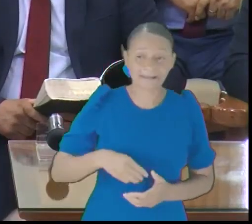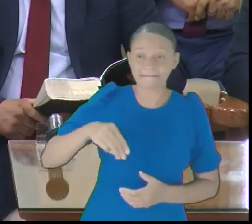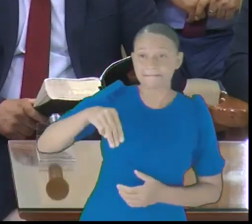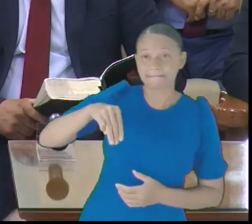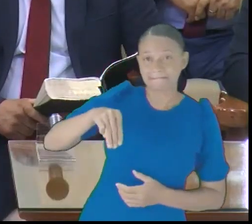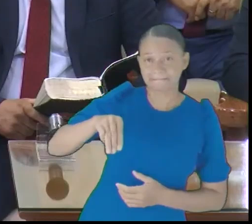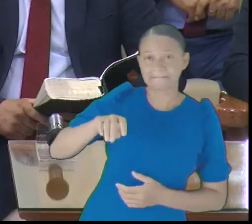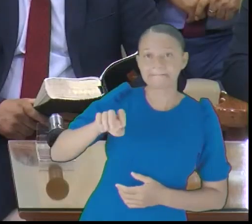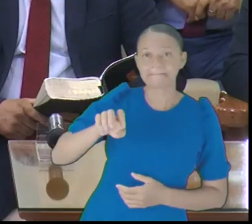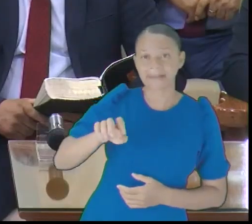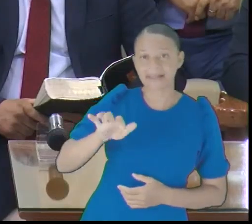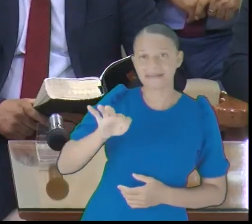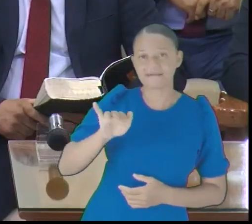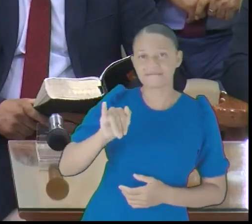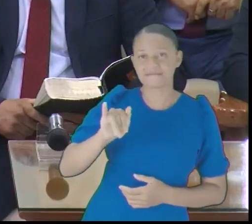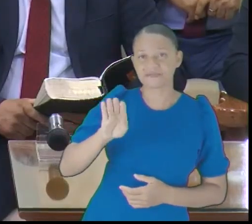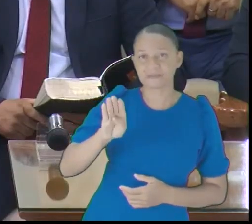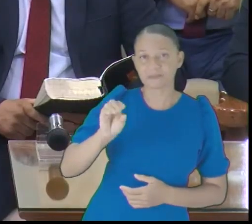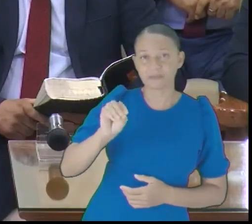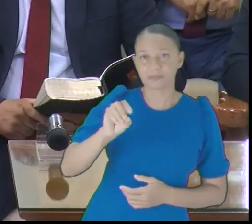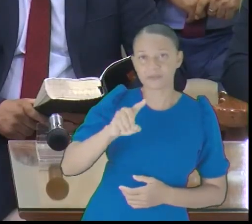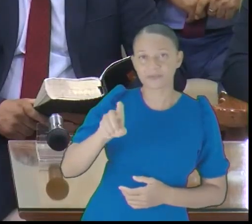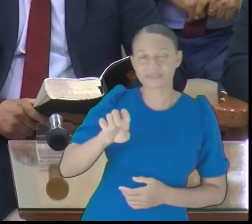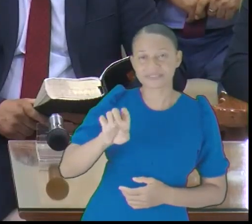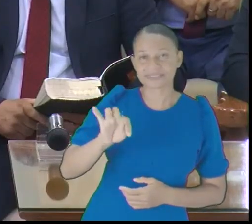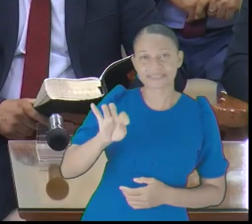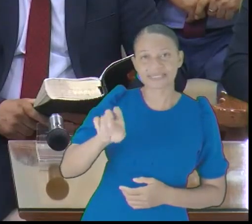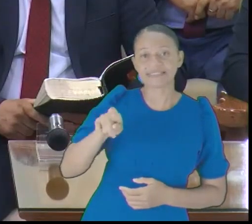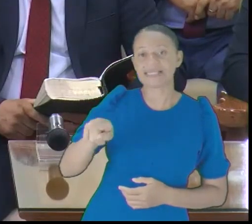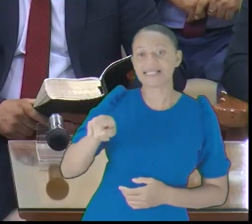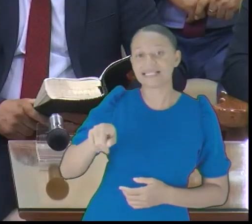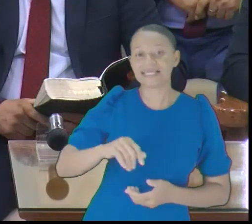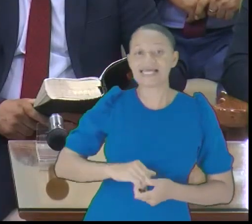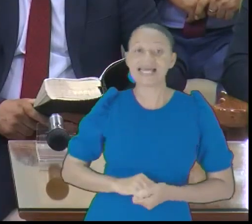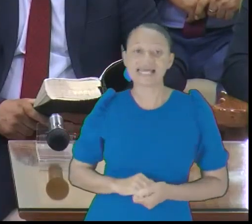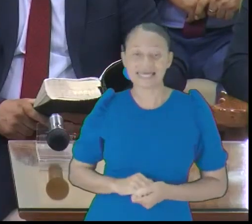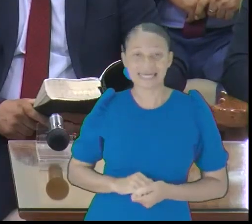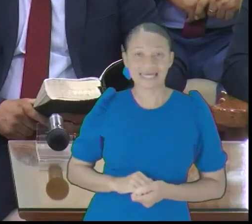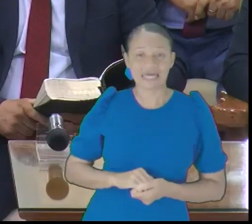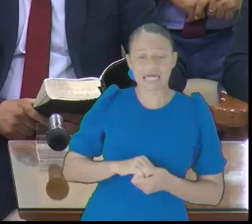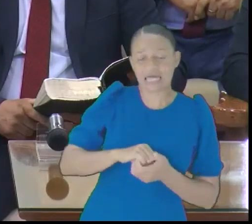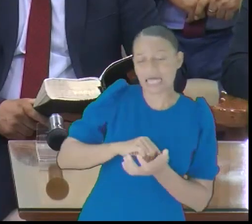Mefibosete, ele é aleijado de ambos os pés.